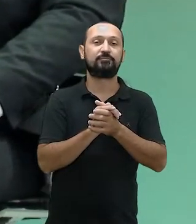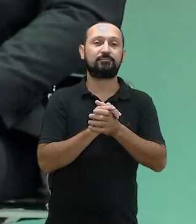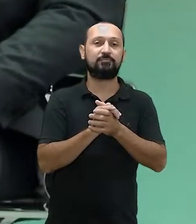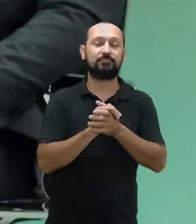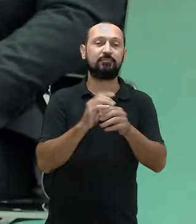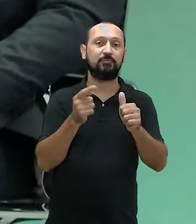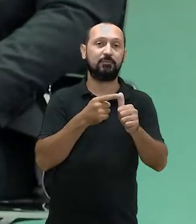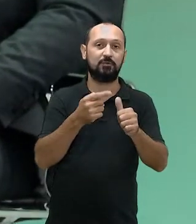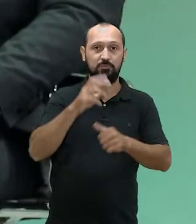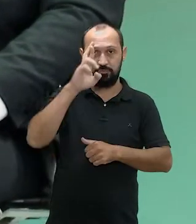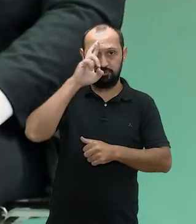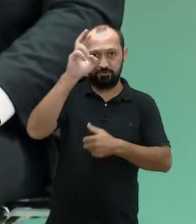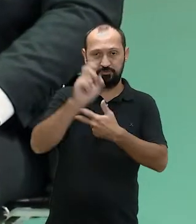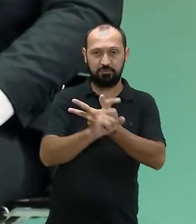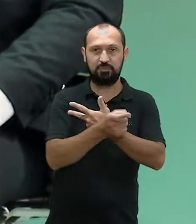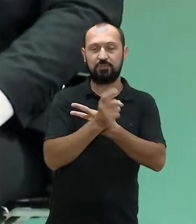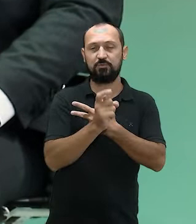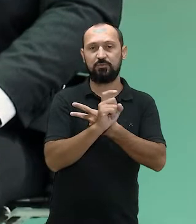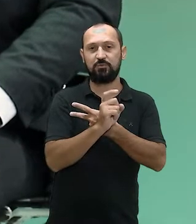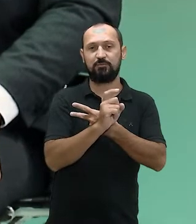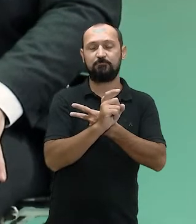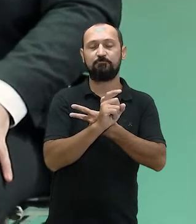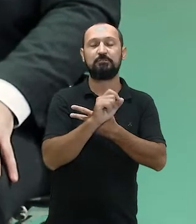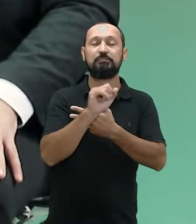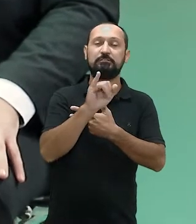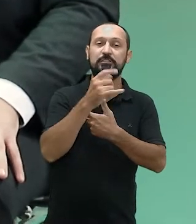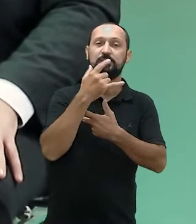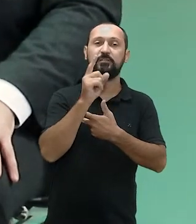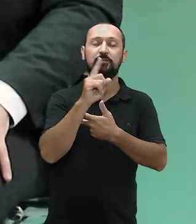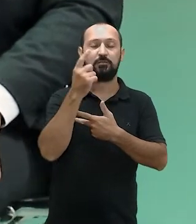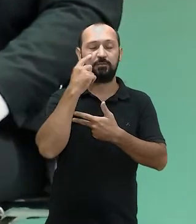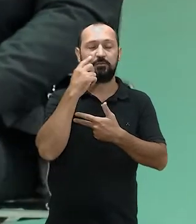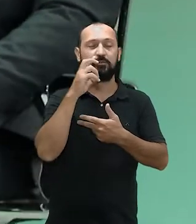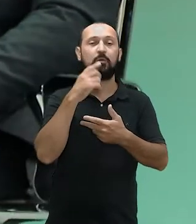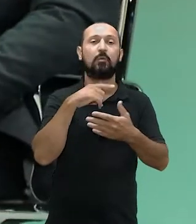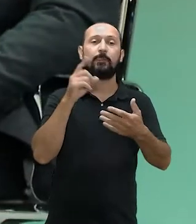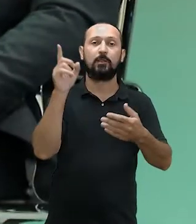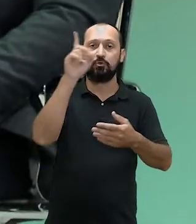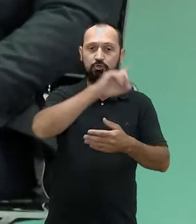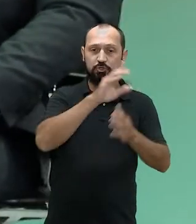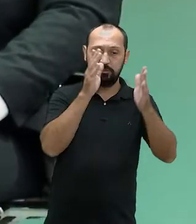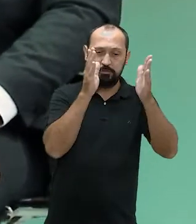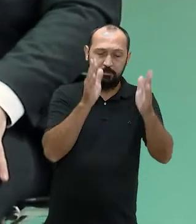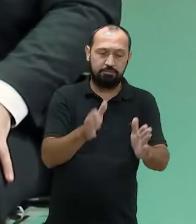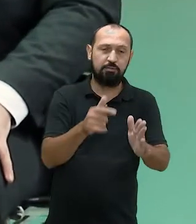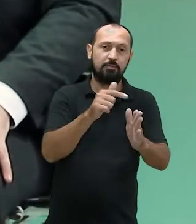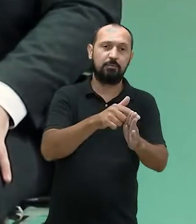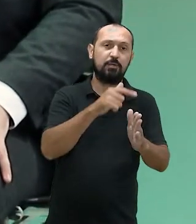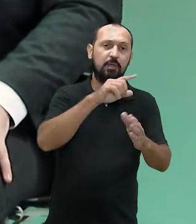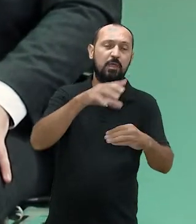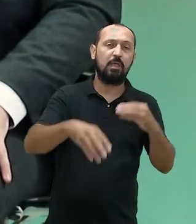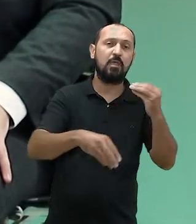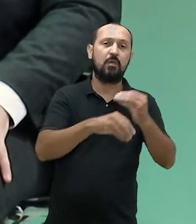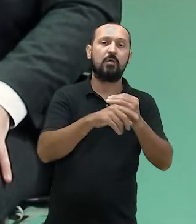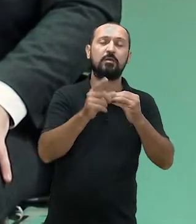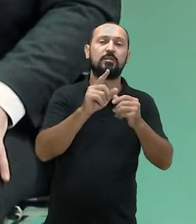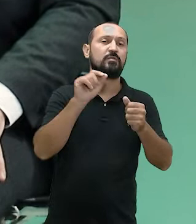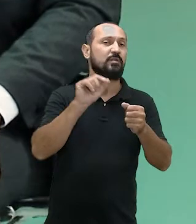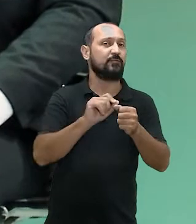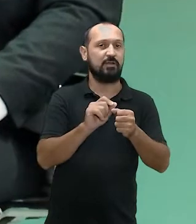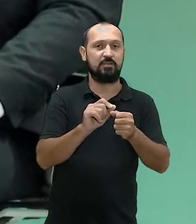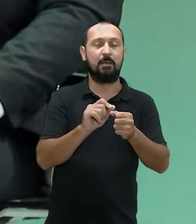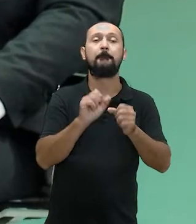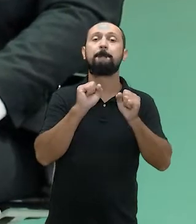para o chefe do Poder Executivo, o não encaminhamento, a não observância dos prazos legais, bem como a sua